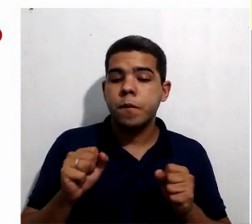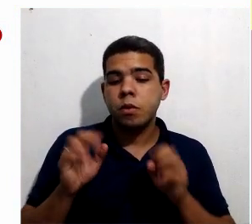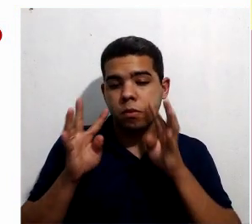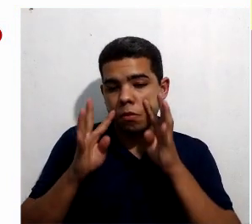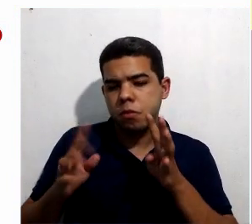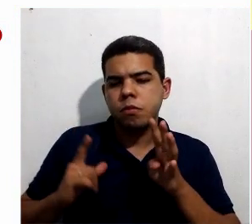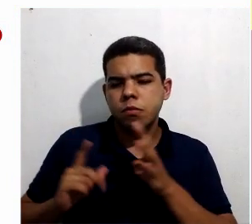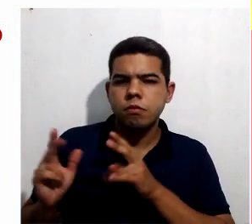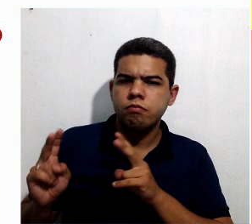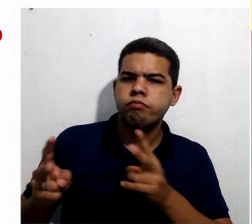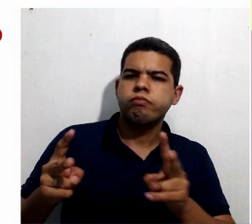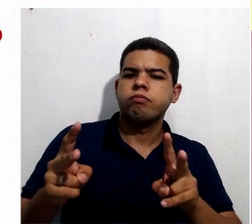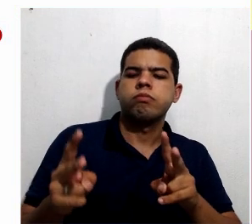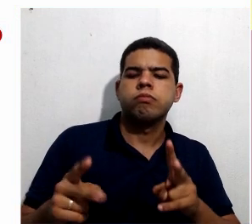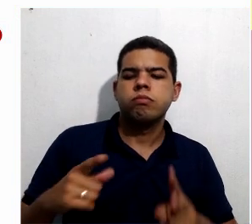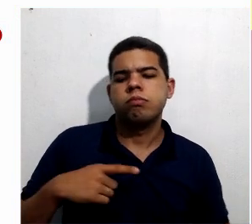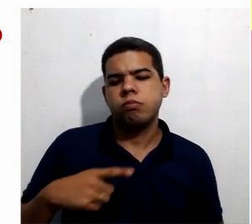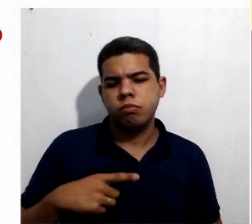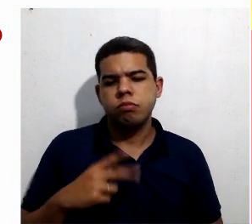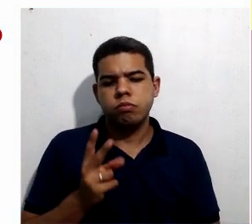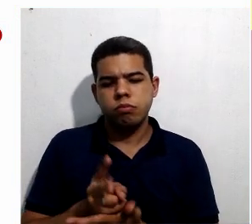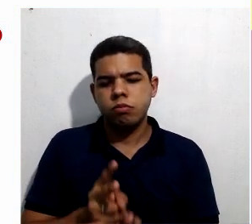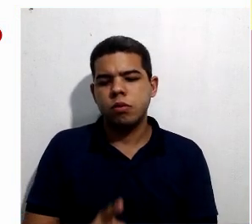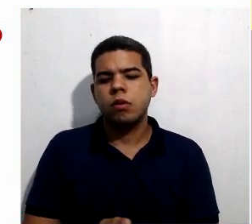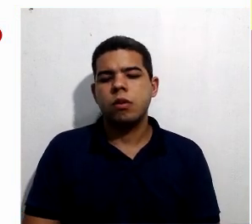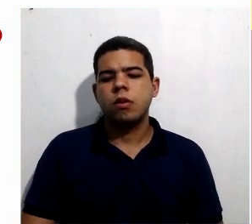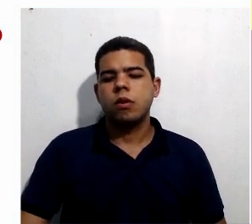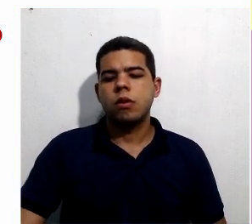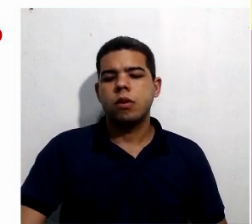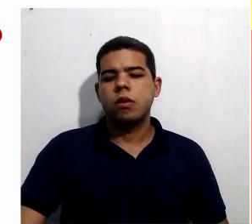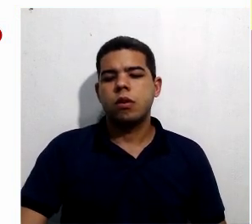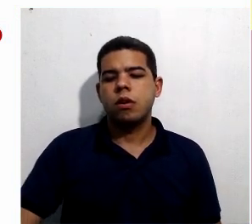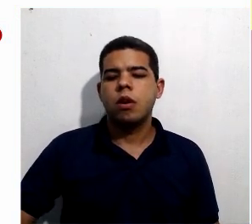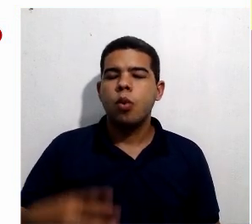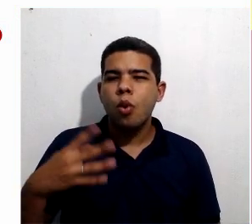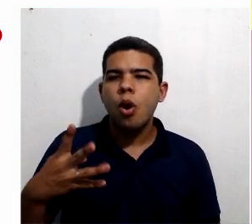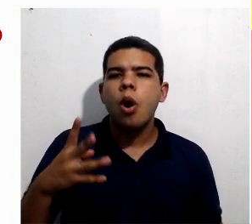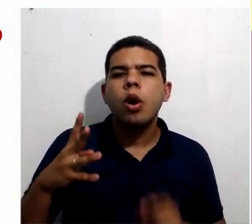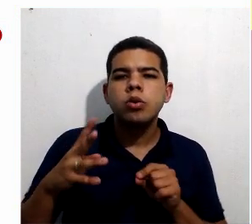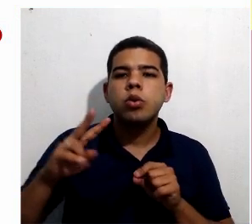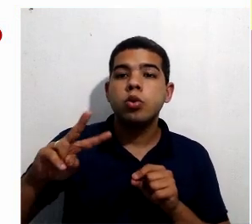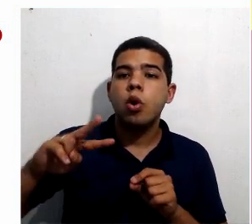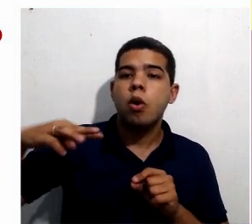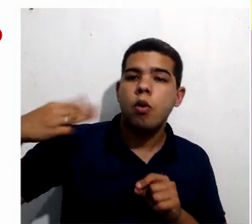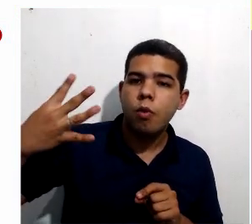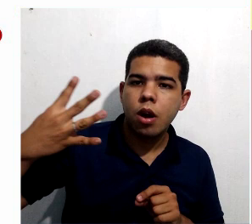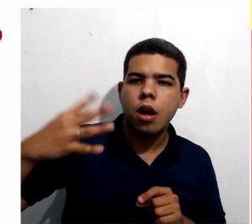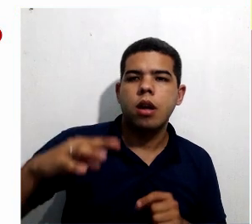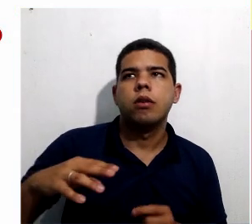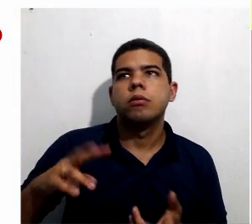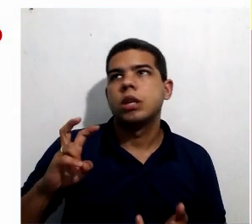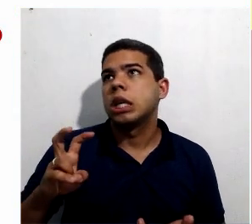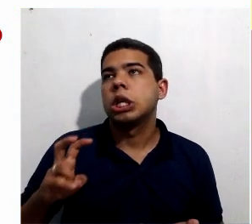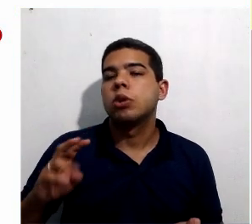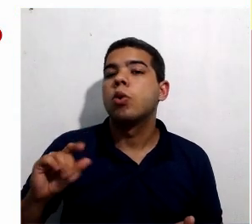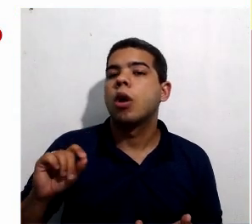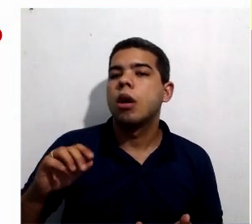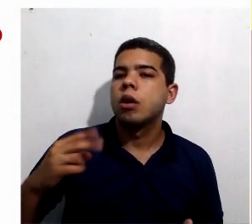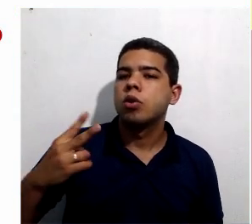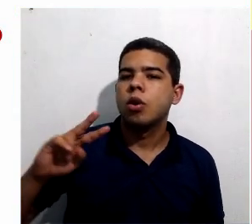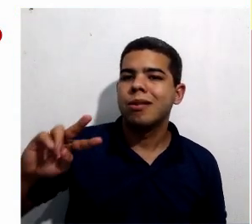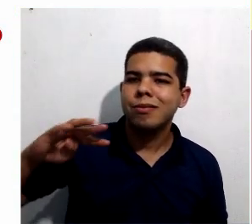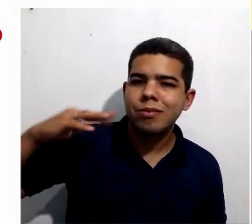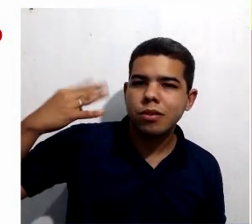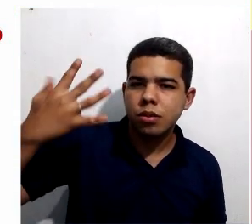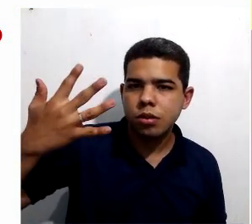observar que há uma continuidade. Se você der uma continuidade, o quarto termo, 2 elevado a 4. Quinto termo, 2